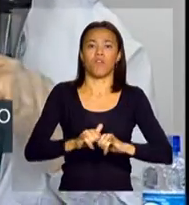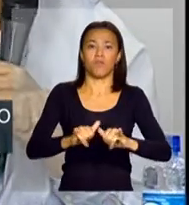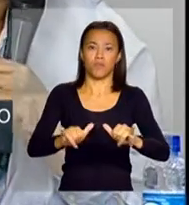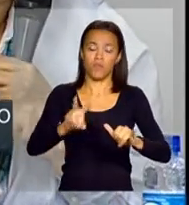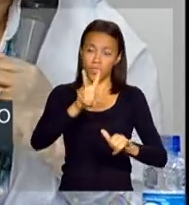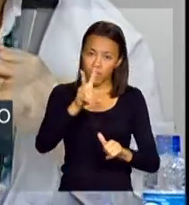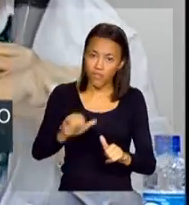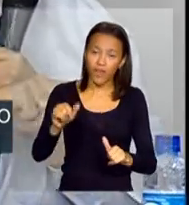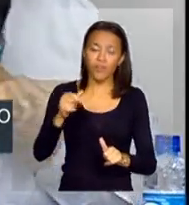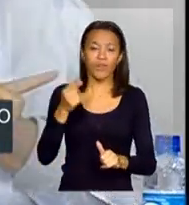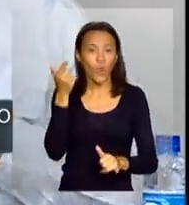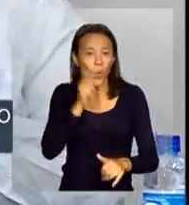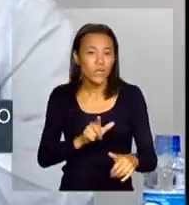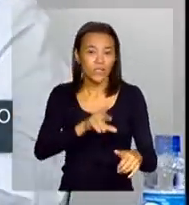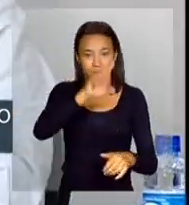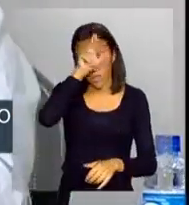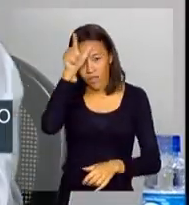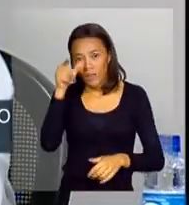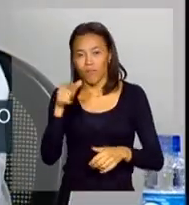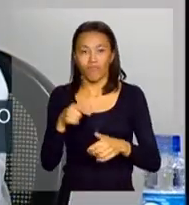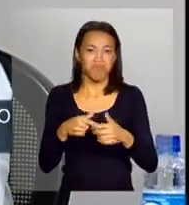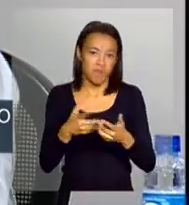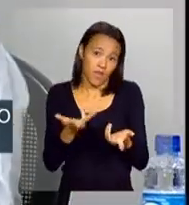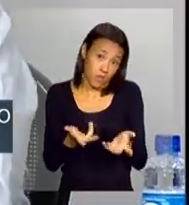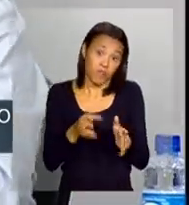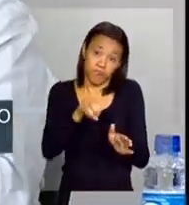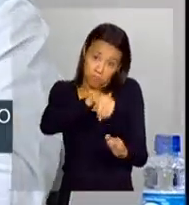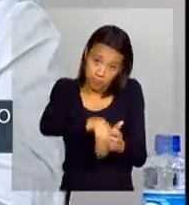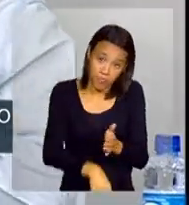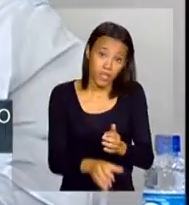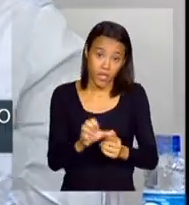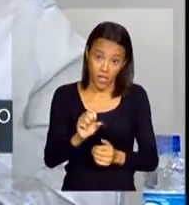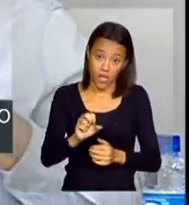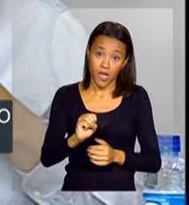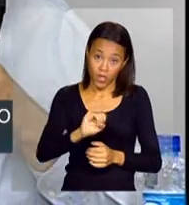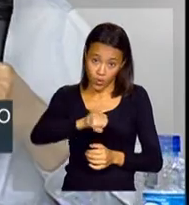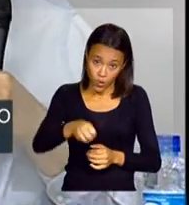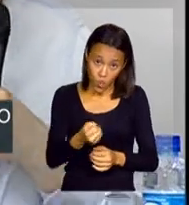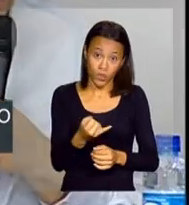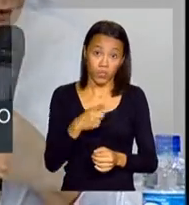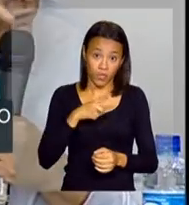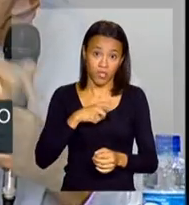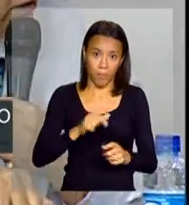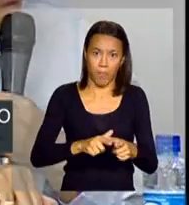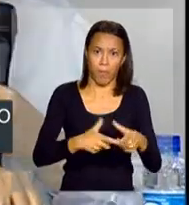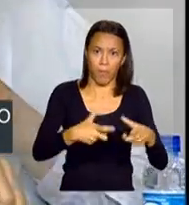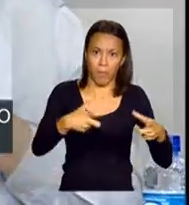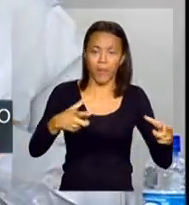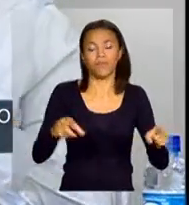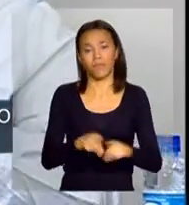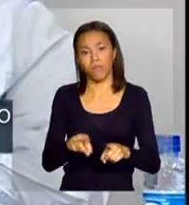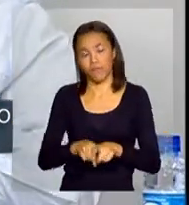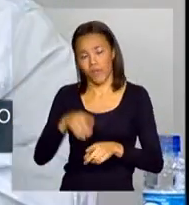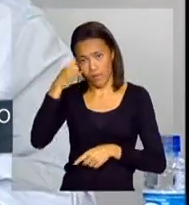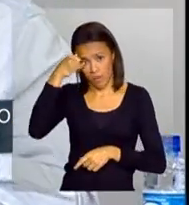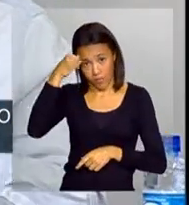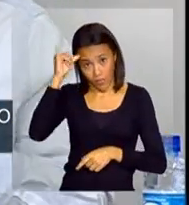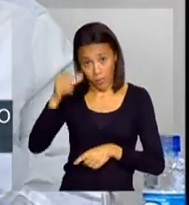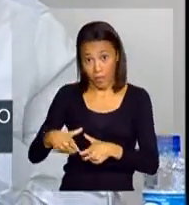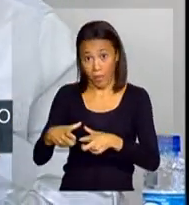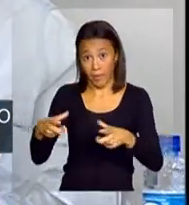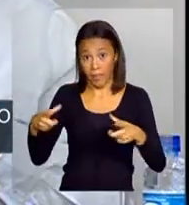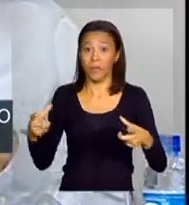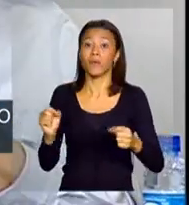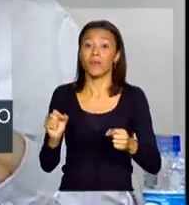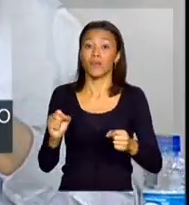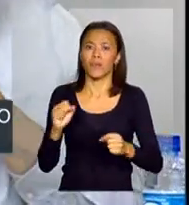continuará incorrendo em alguns erros. Não quer dizer que a soja não esteja pressionando por desmatamento, não quer dizer que a pecuária não esteja pressionando o desmatamento, mas nós temos que